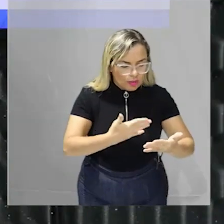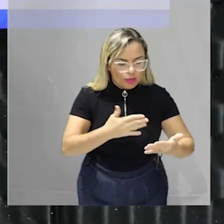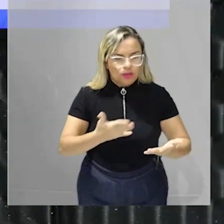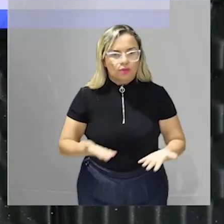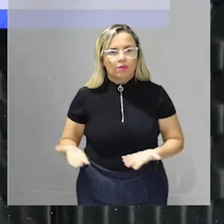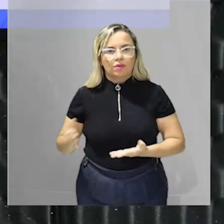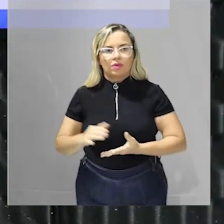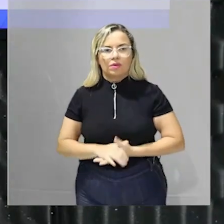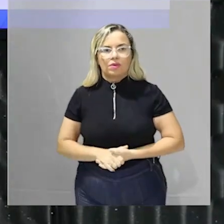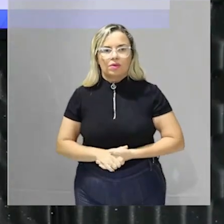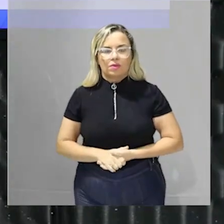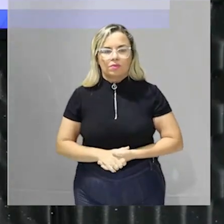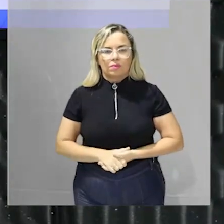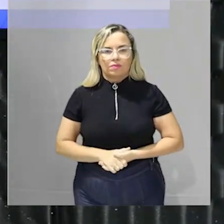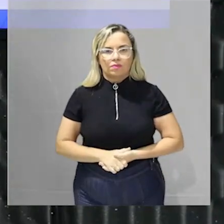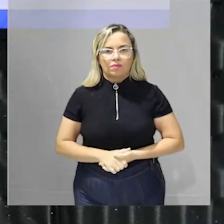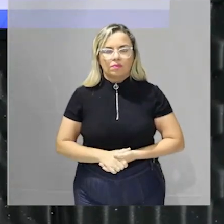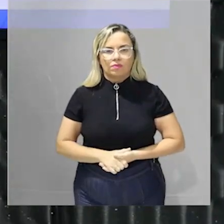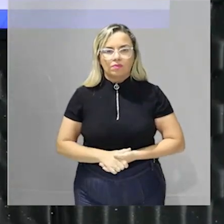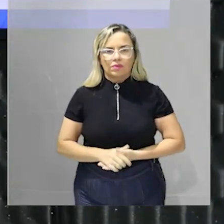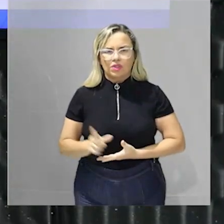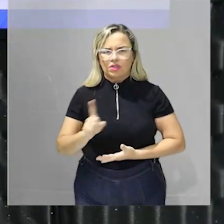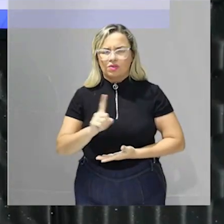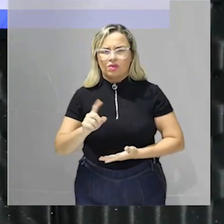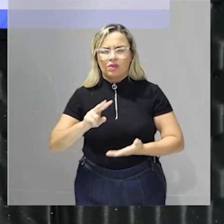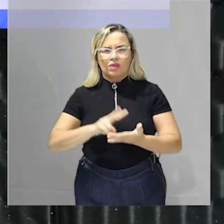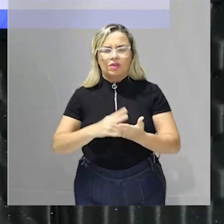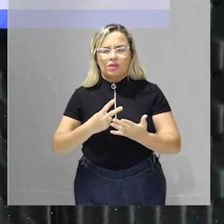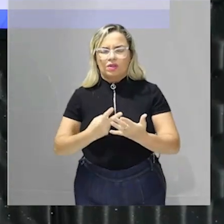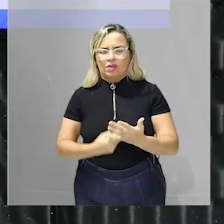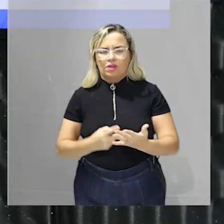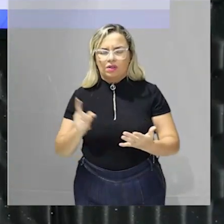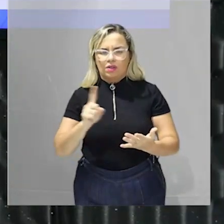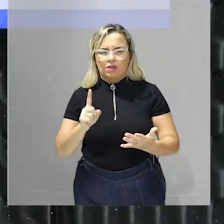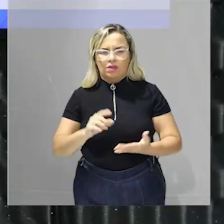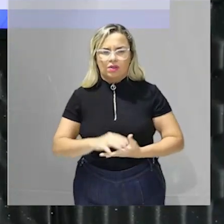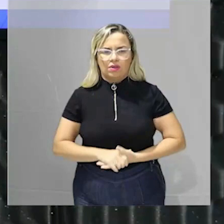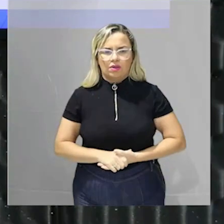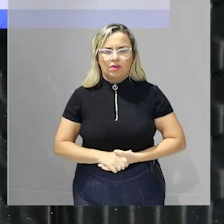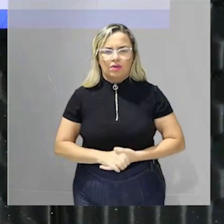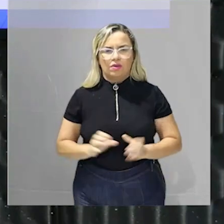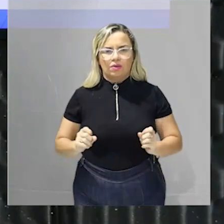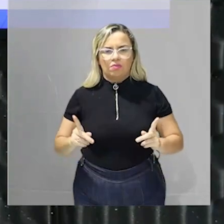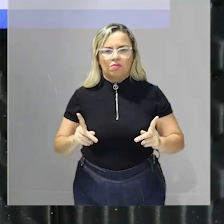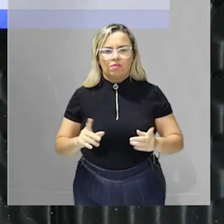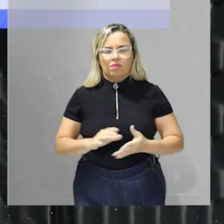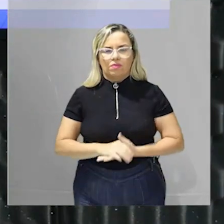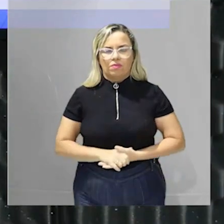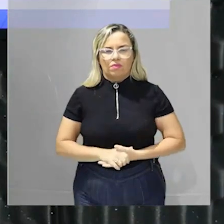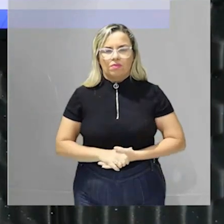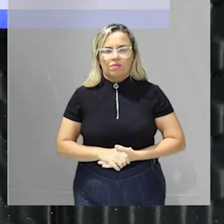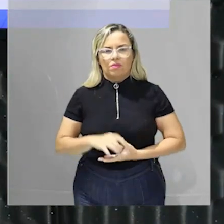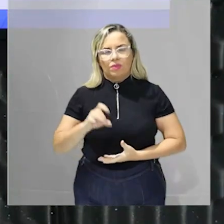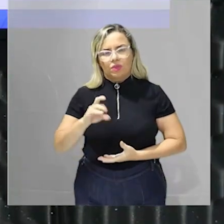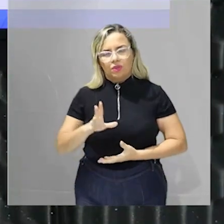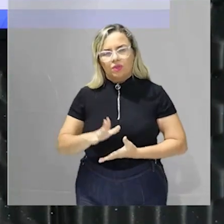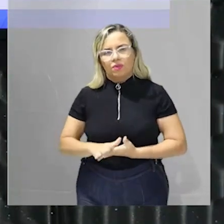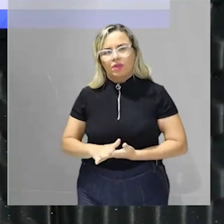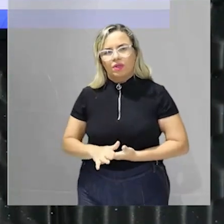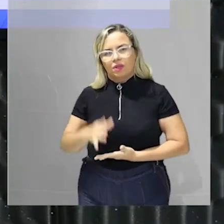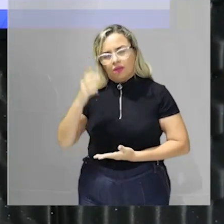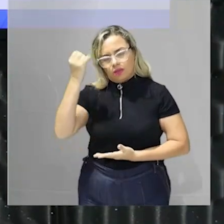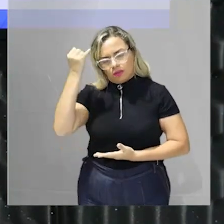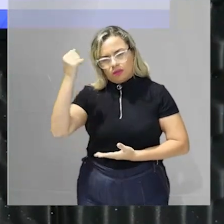olhadinha? Não vou trabalhar com tradução aqui nesse texto, tá? Não vou trabalhar. Só para vocês terem uma